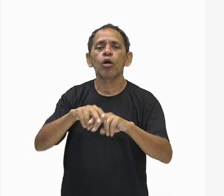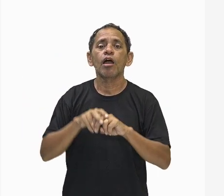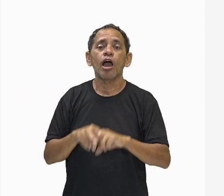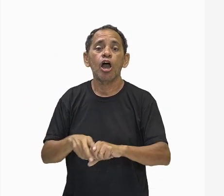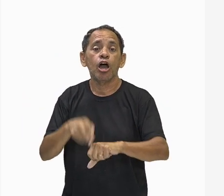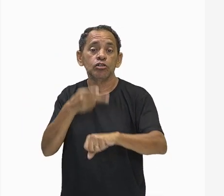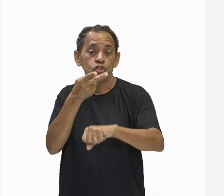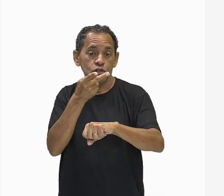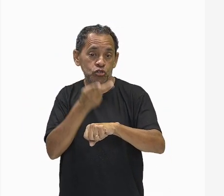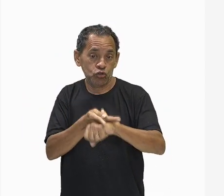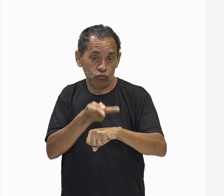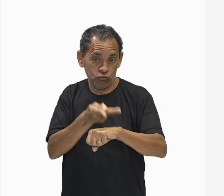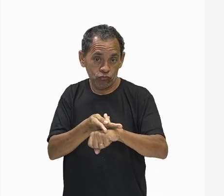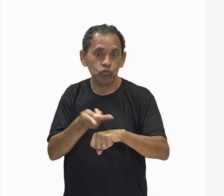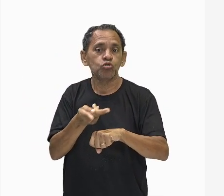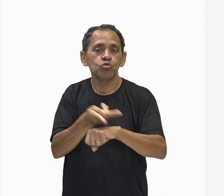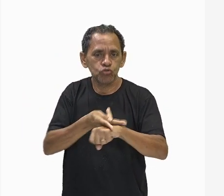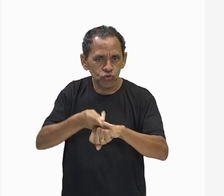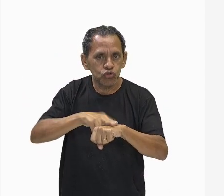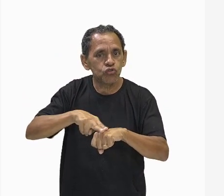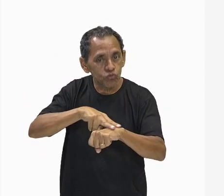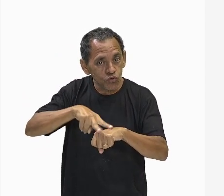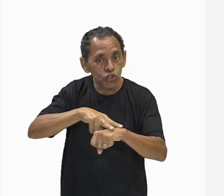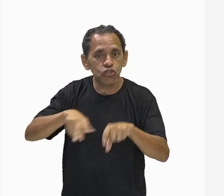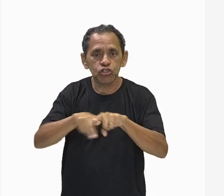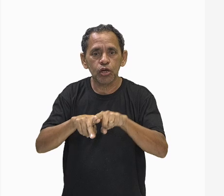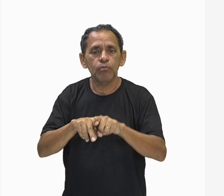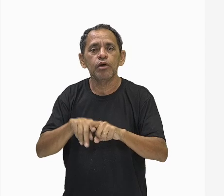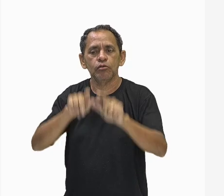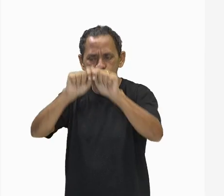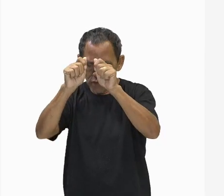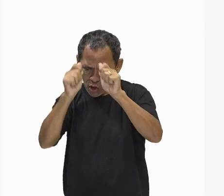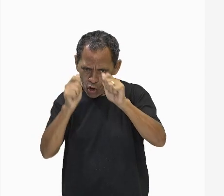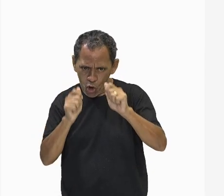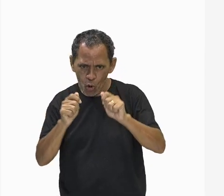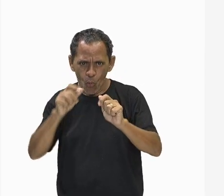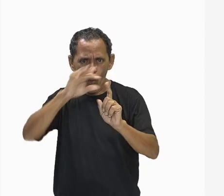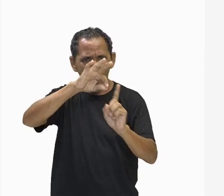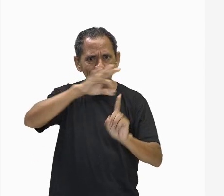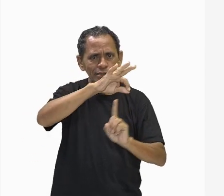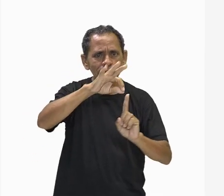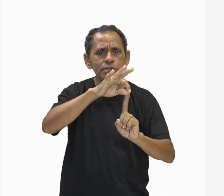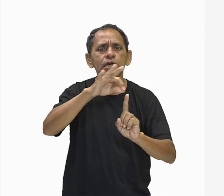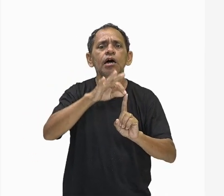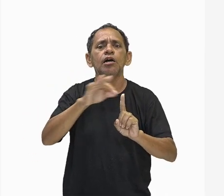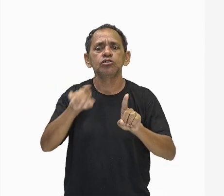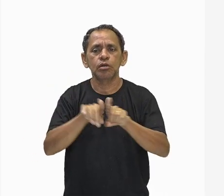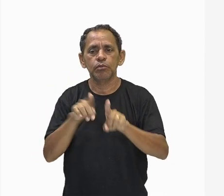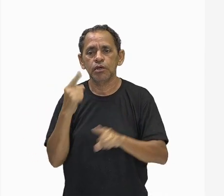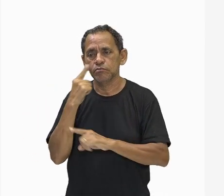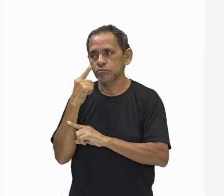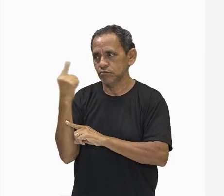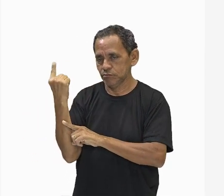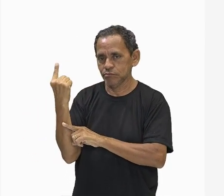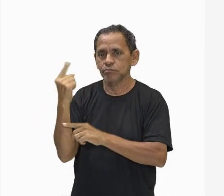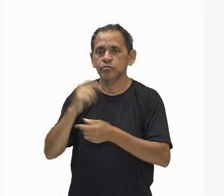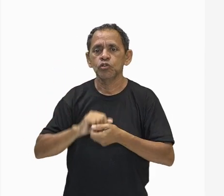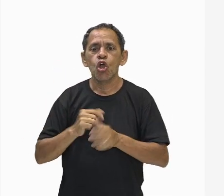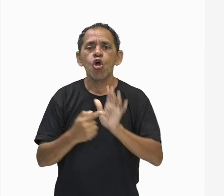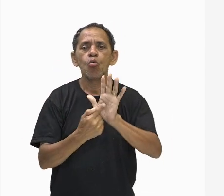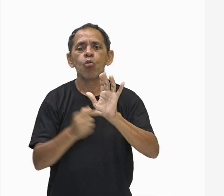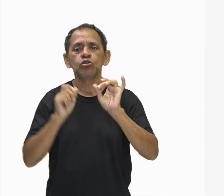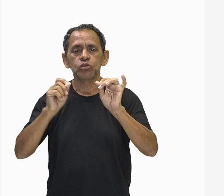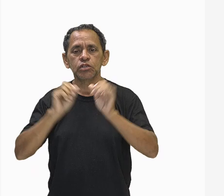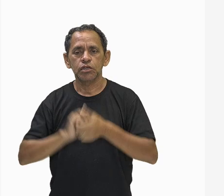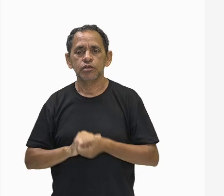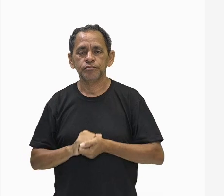A priori ainda com imagens de santos, tá, gente? A gente está vendo aqui na imagem vitrais bizantinos